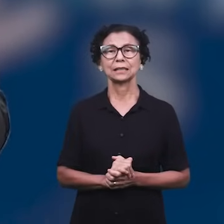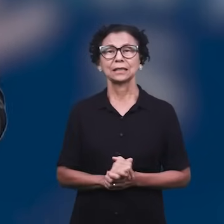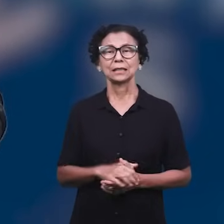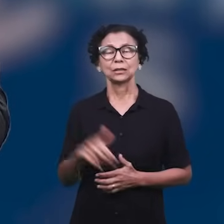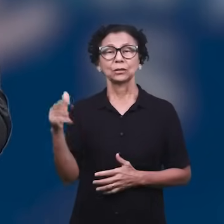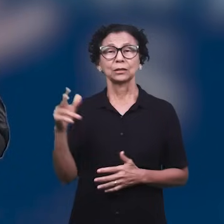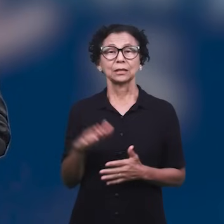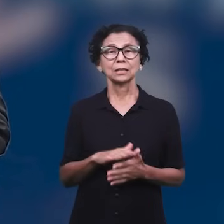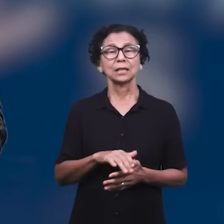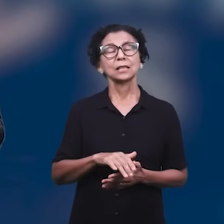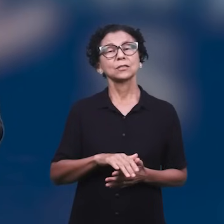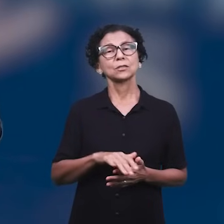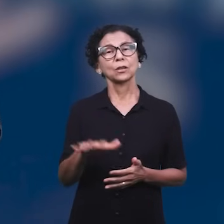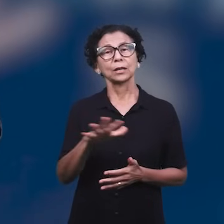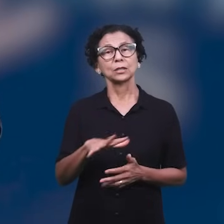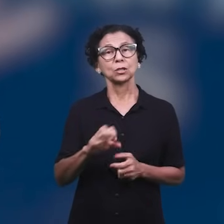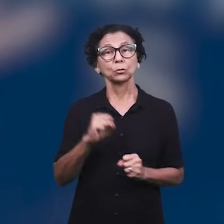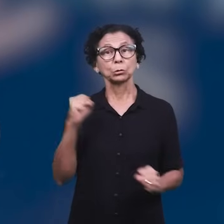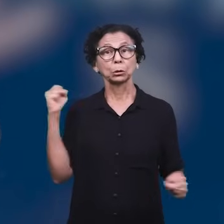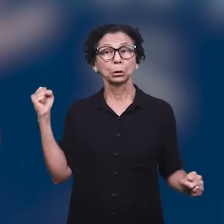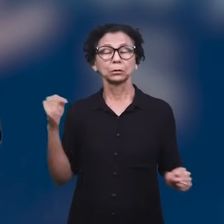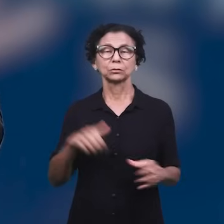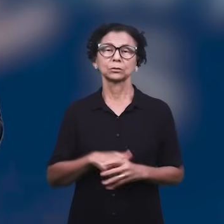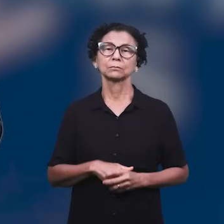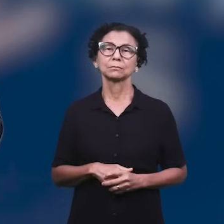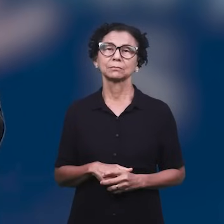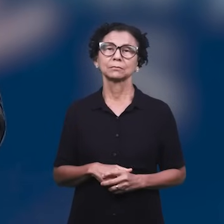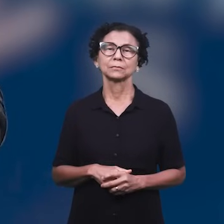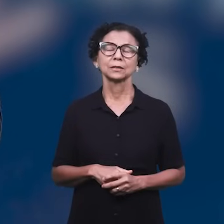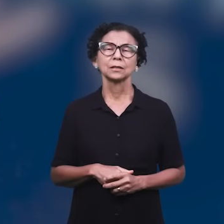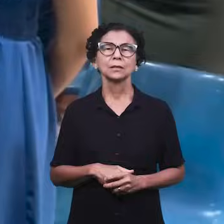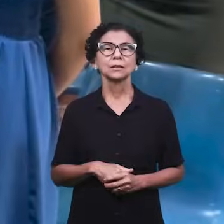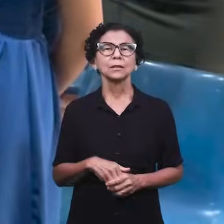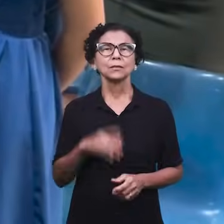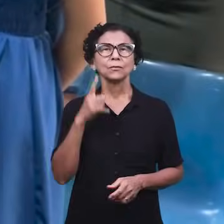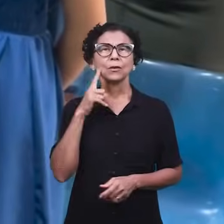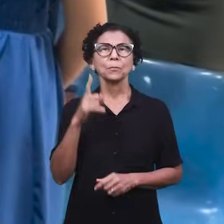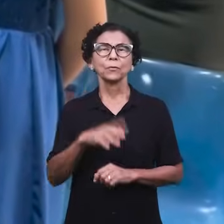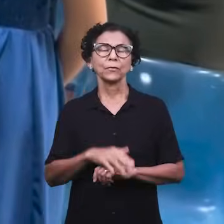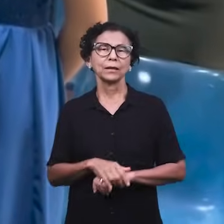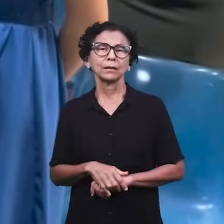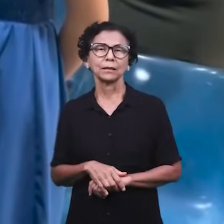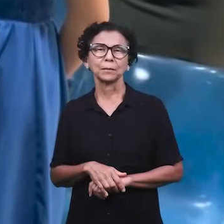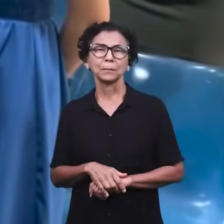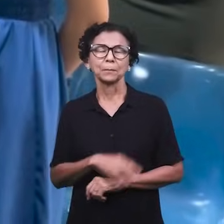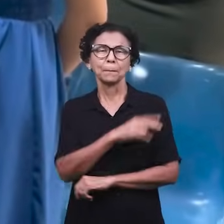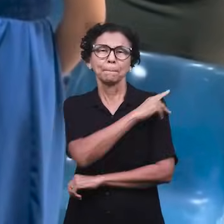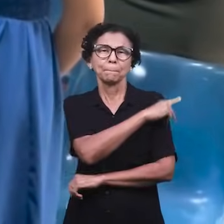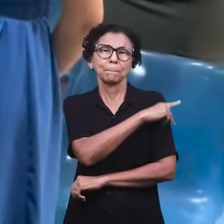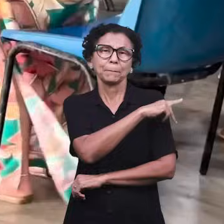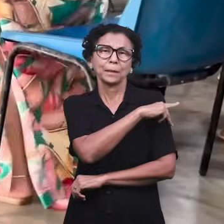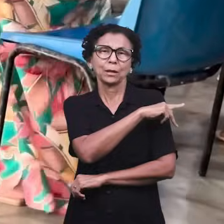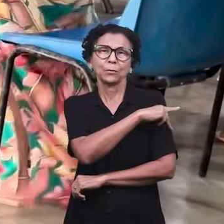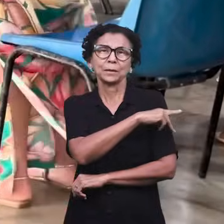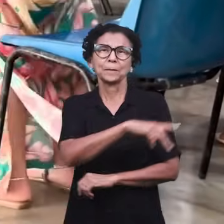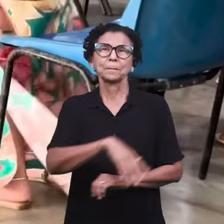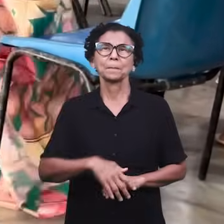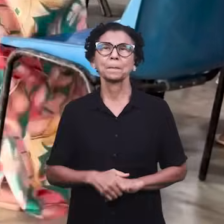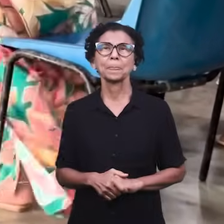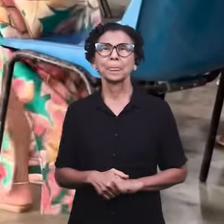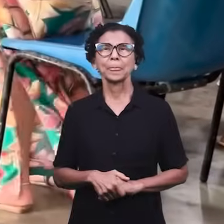região Nordeste, a partir do estado do Piauí. Confere as bênçãos aí. Por lá, os irmãos assistiram ao seminário para